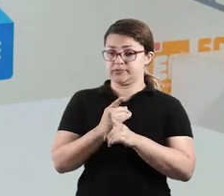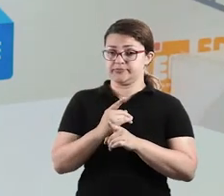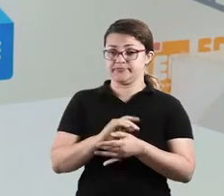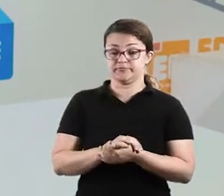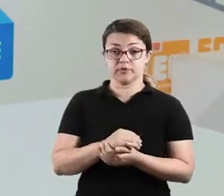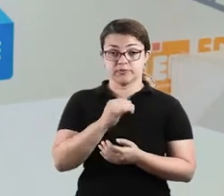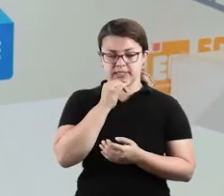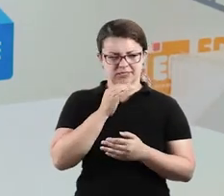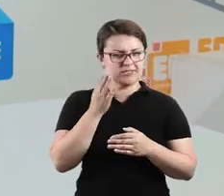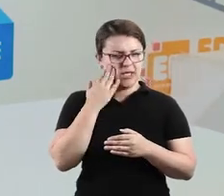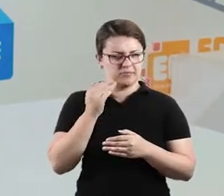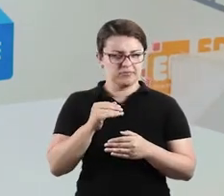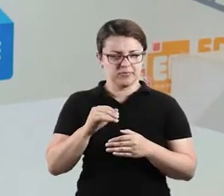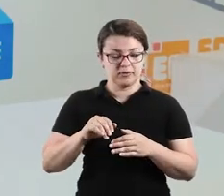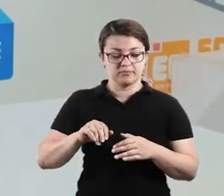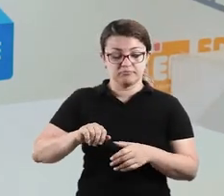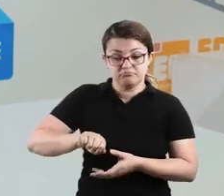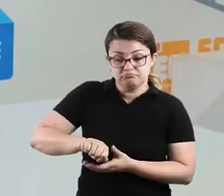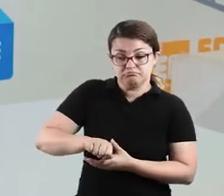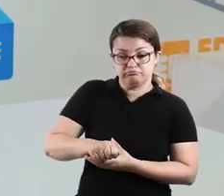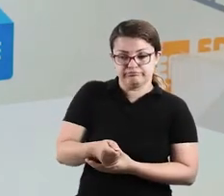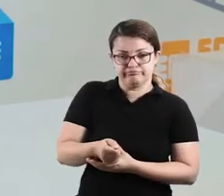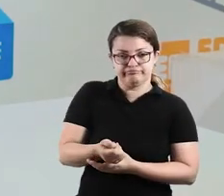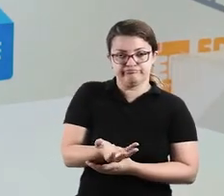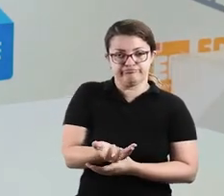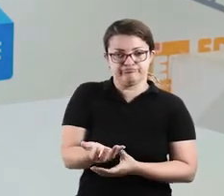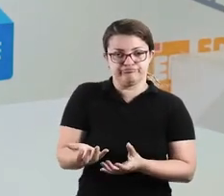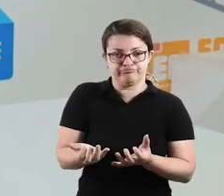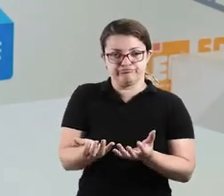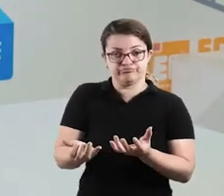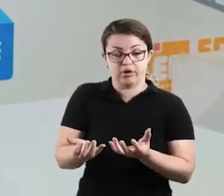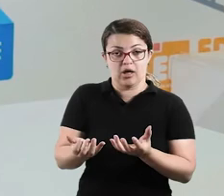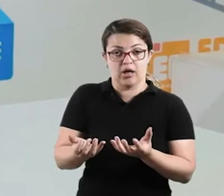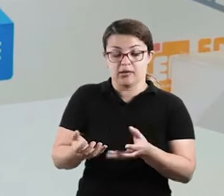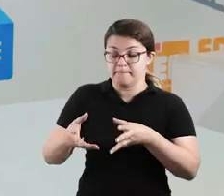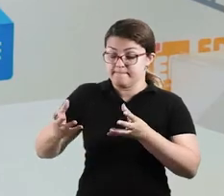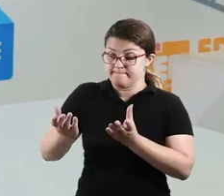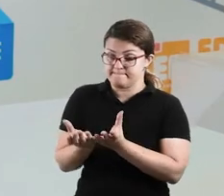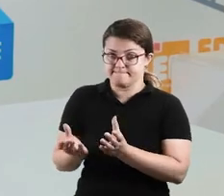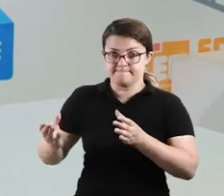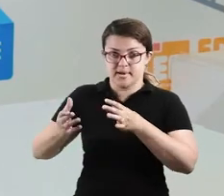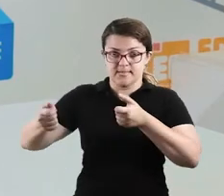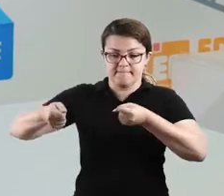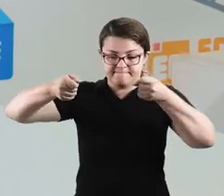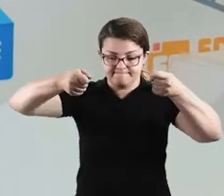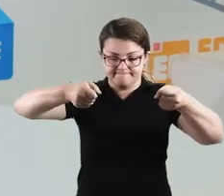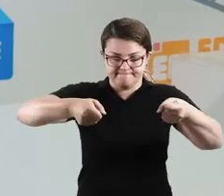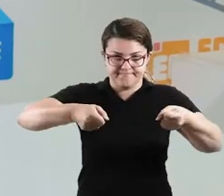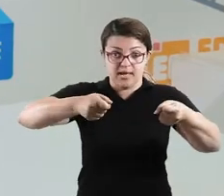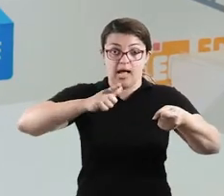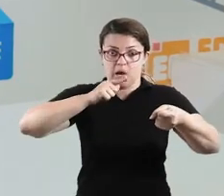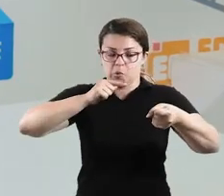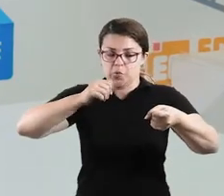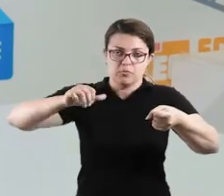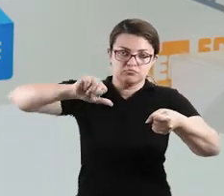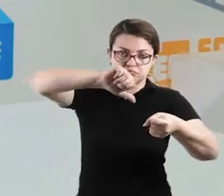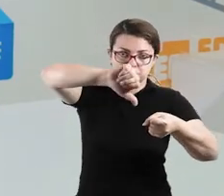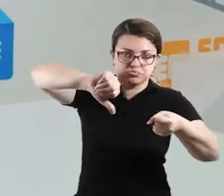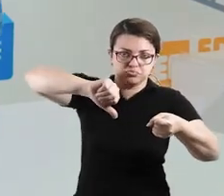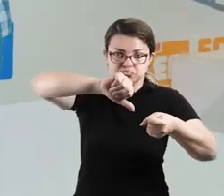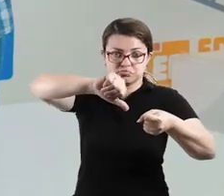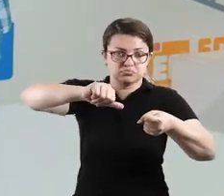fácil. Acendo o fogão, coloca uma panela lá em cima com água. A água no início, ela tá fria, ela não tá